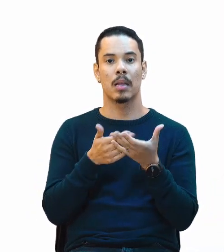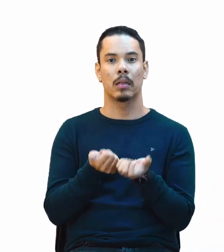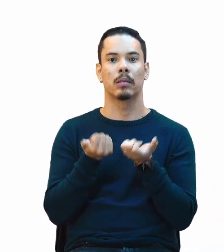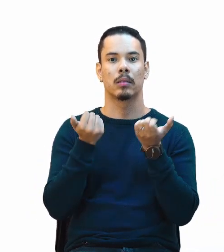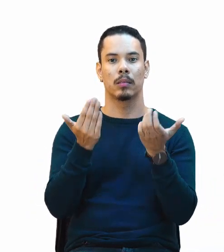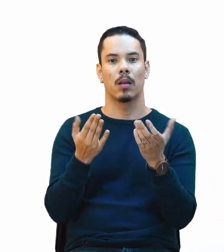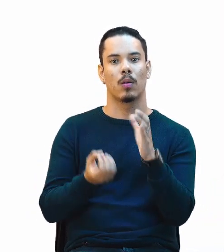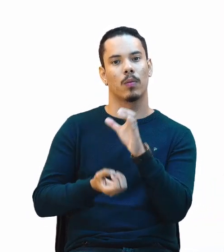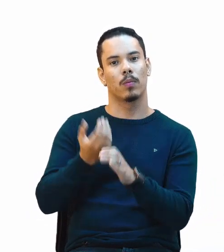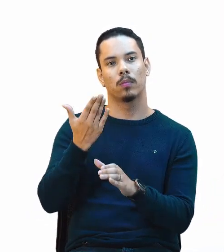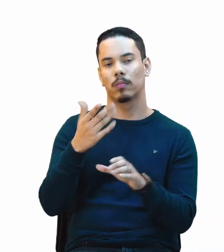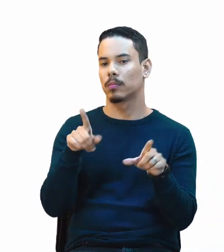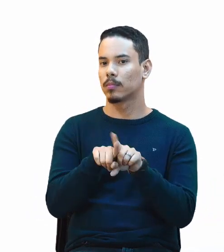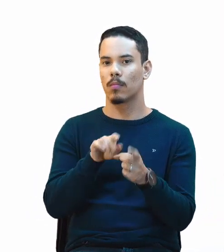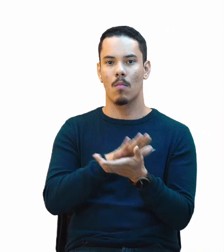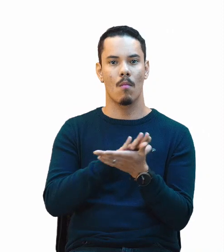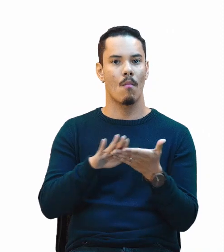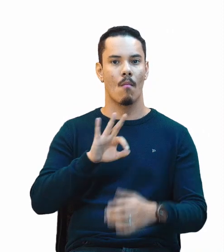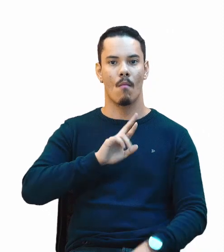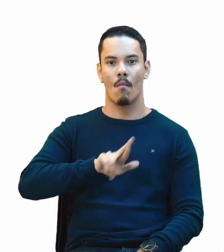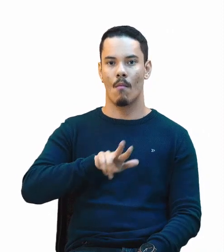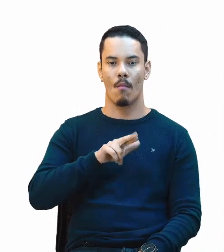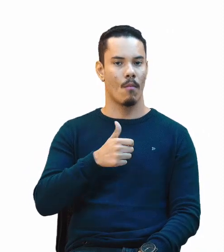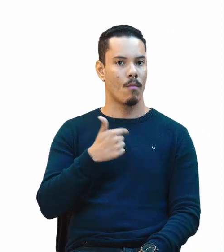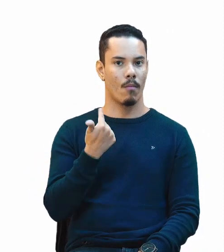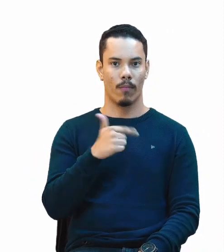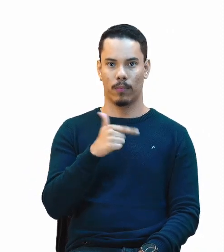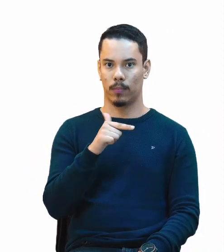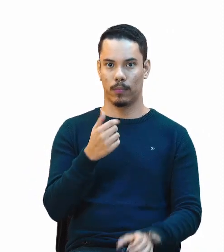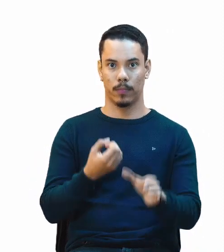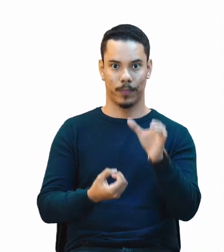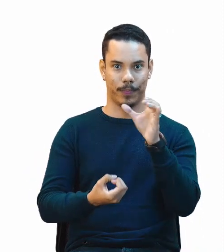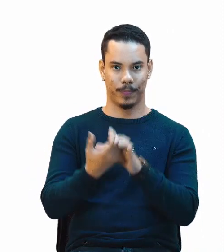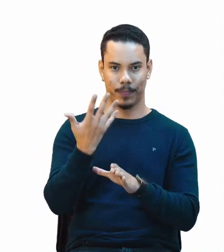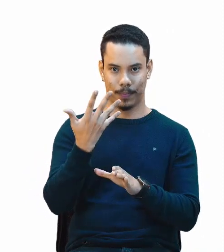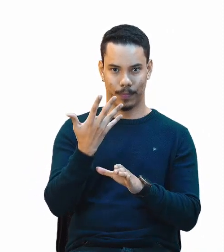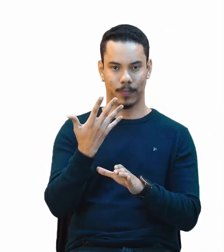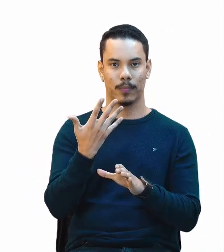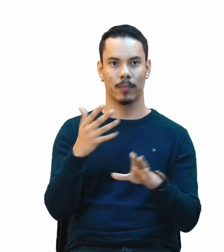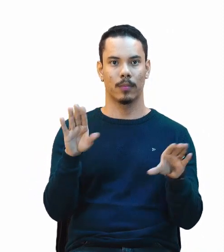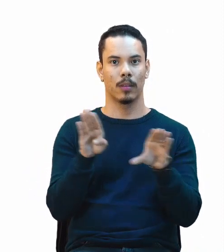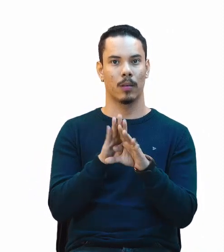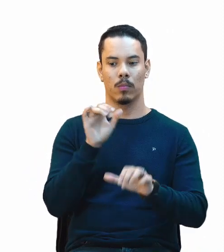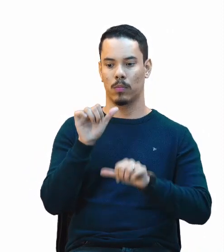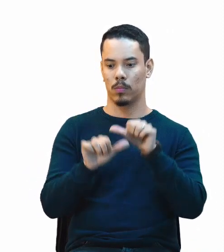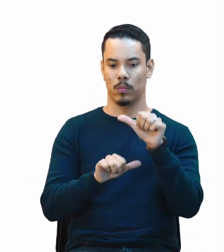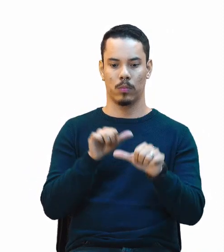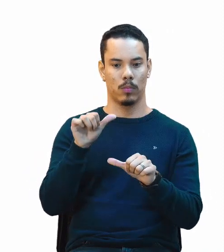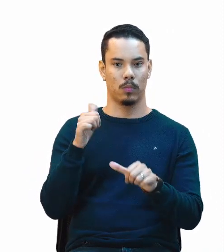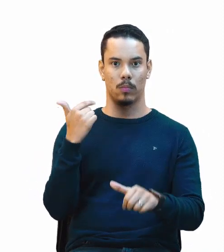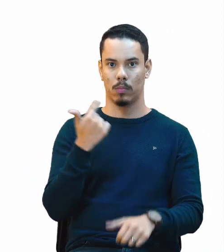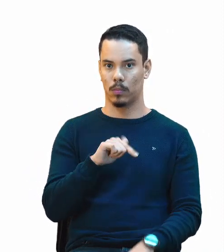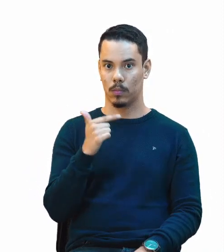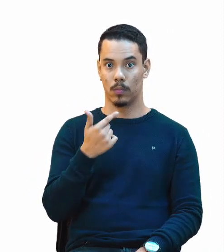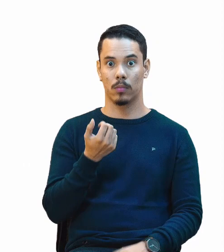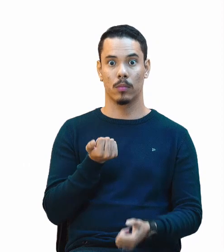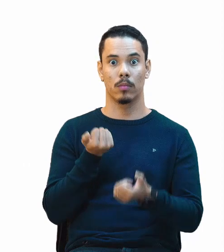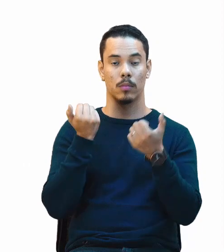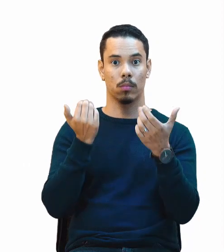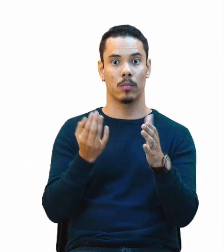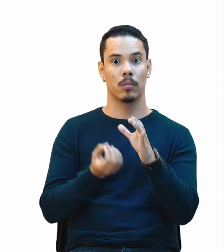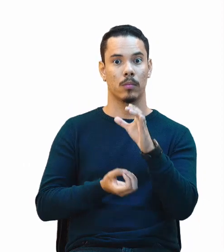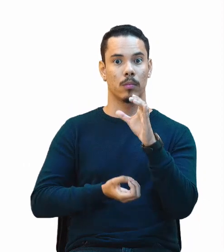é imortal e dá origem às coisas mortais. Ela é imutável e dá origem o quê? Às